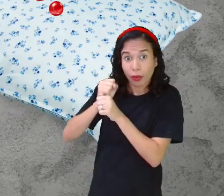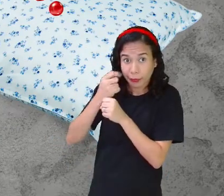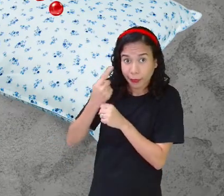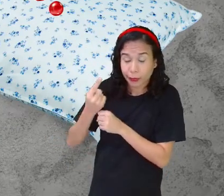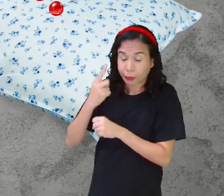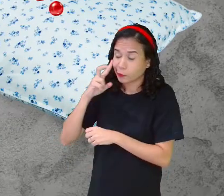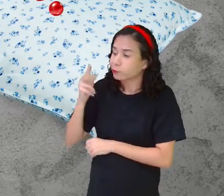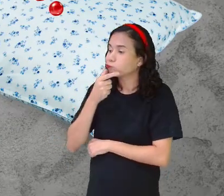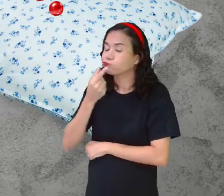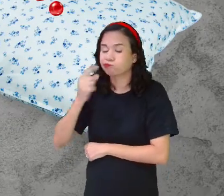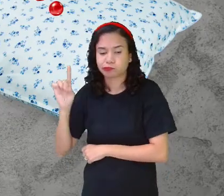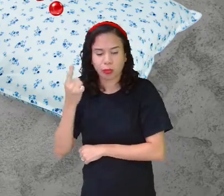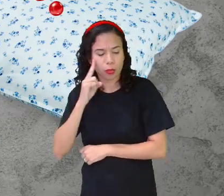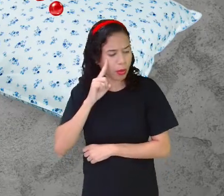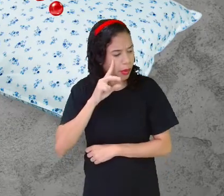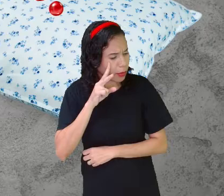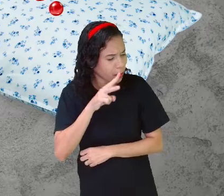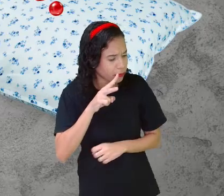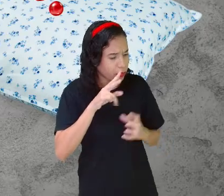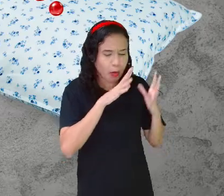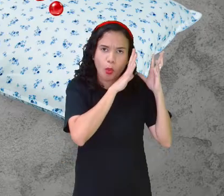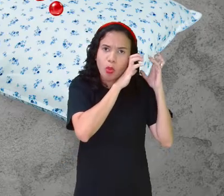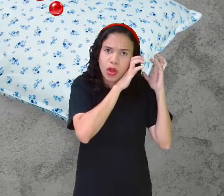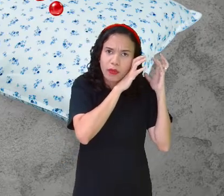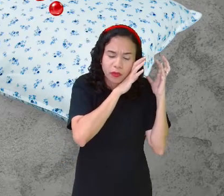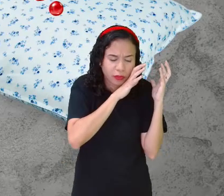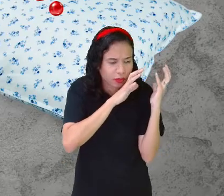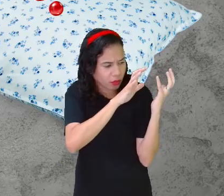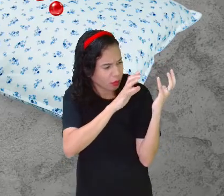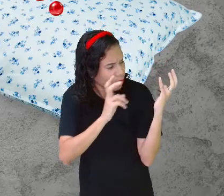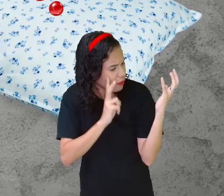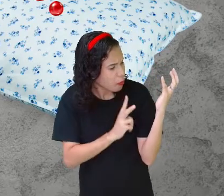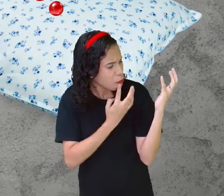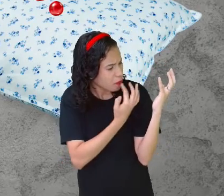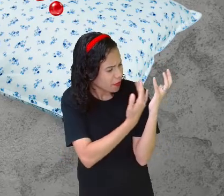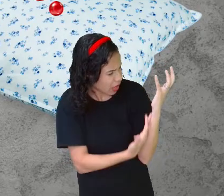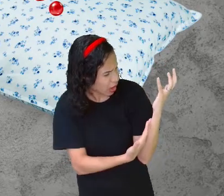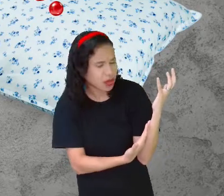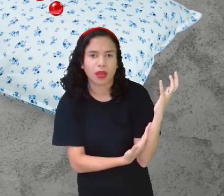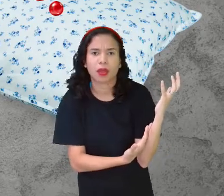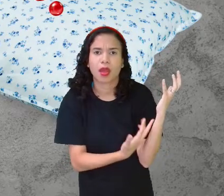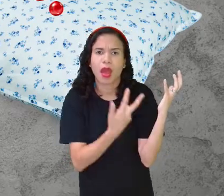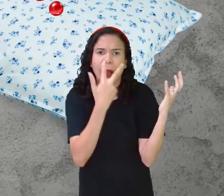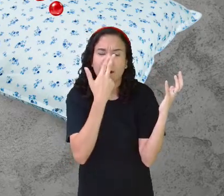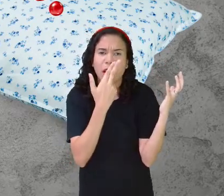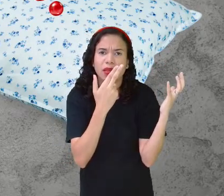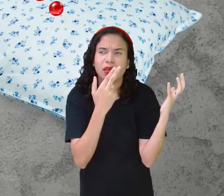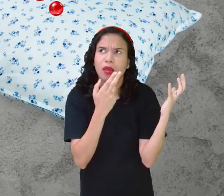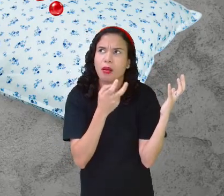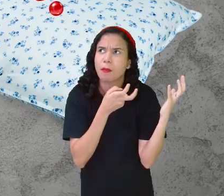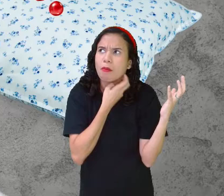Quando Jordão chegou, se aproximou e constatou que eram manchas de sangue. Pareciam